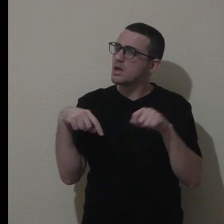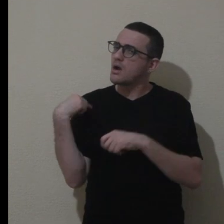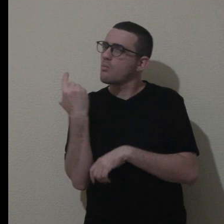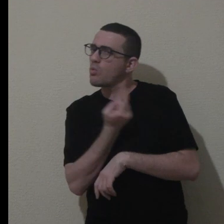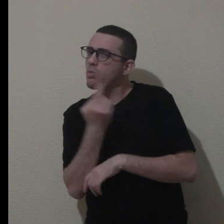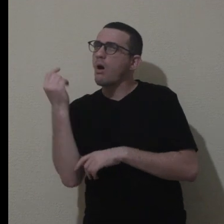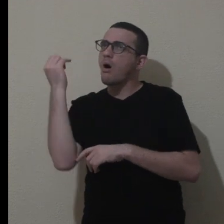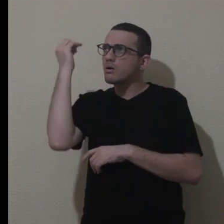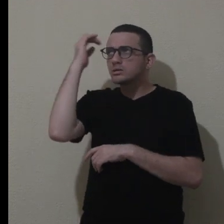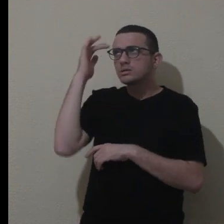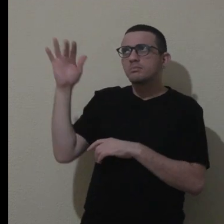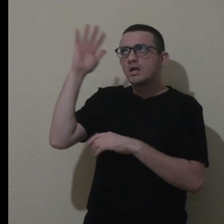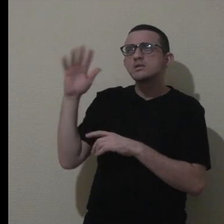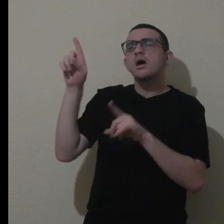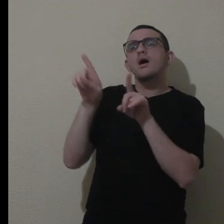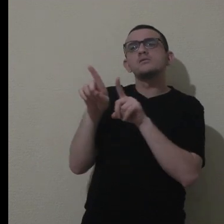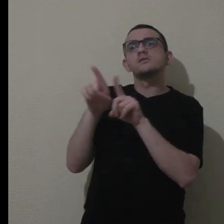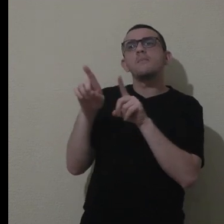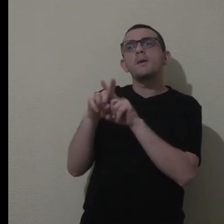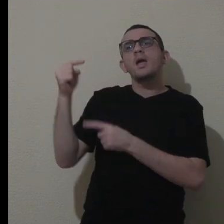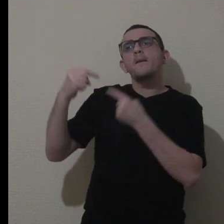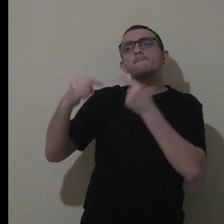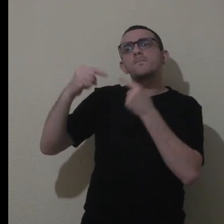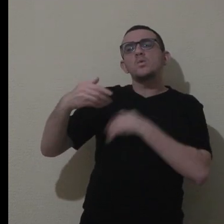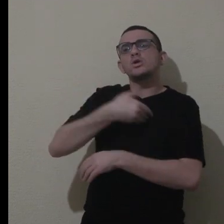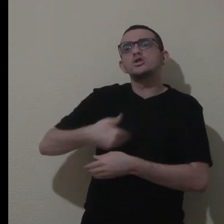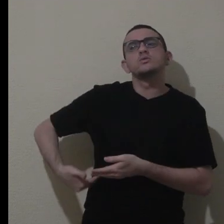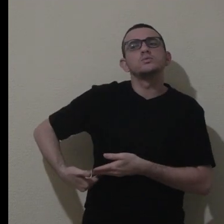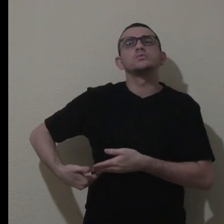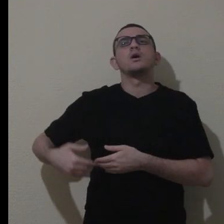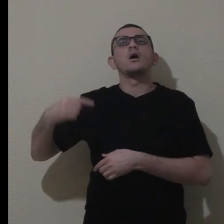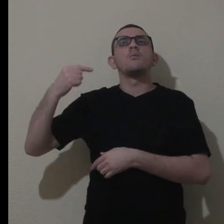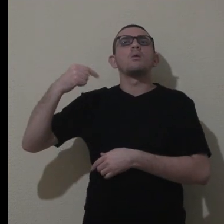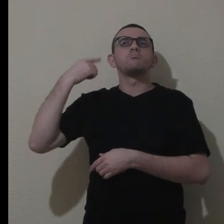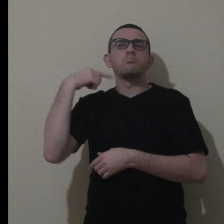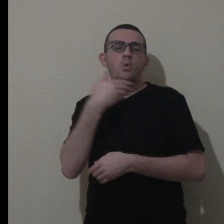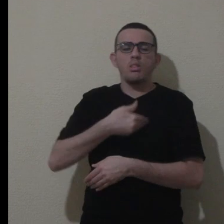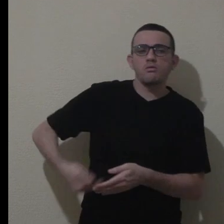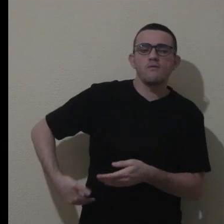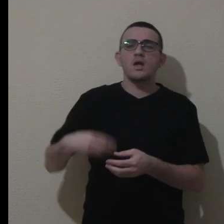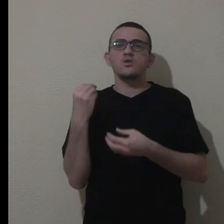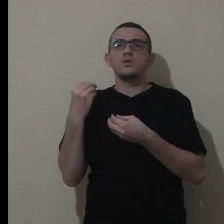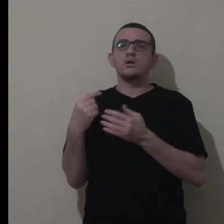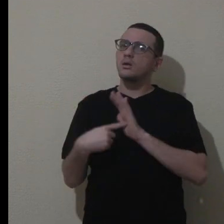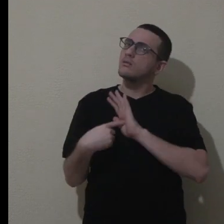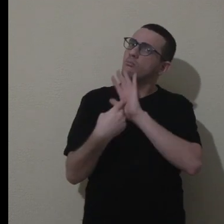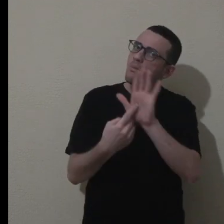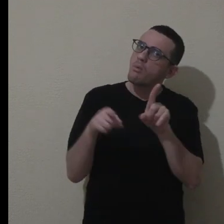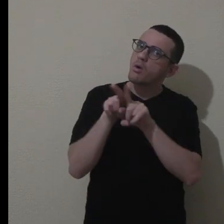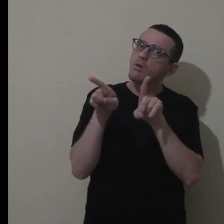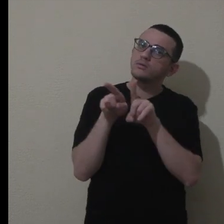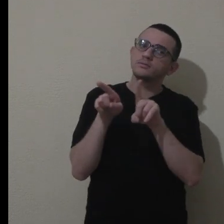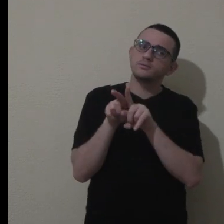deveríamos pensar, em termos de políticas públicas, né, ações que realmente tragam esse